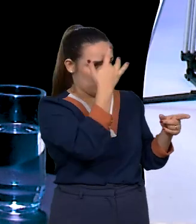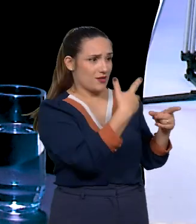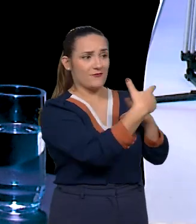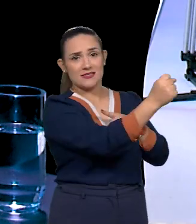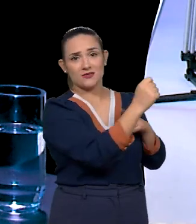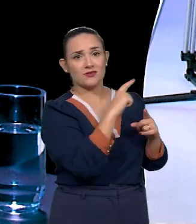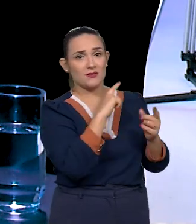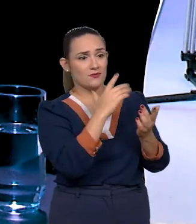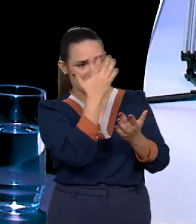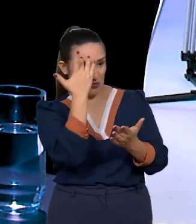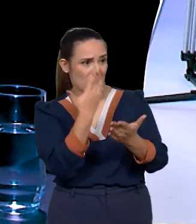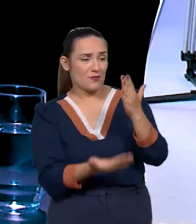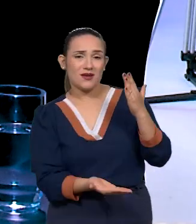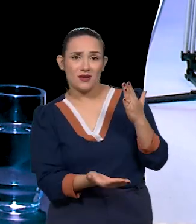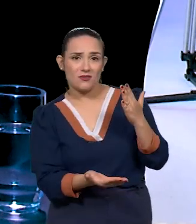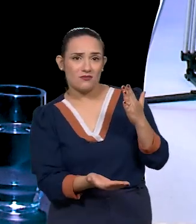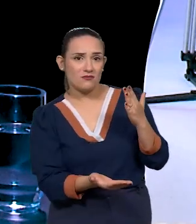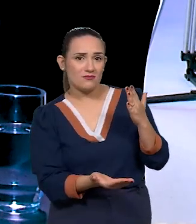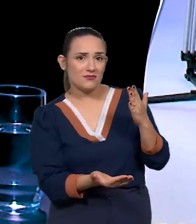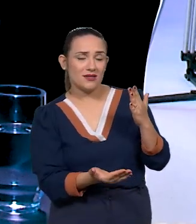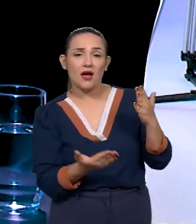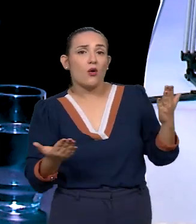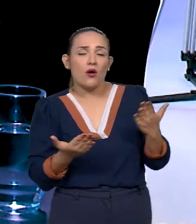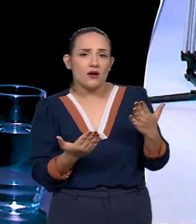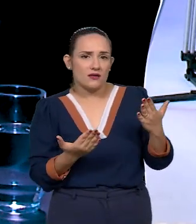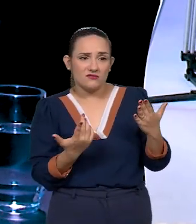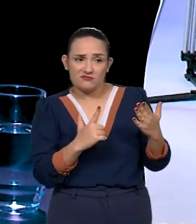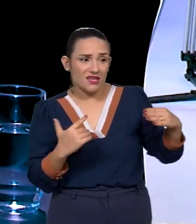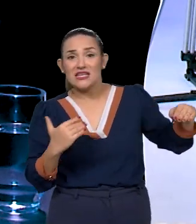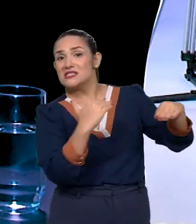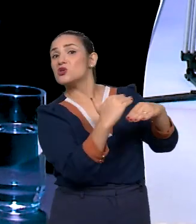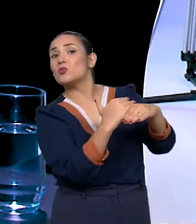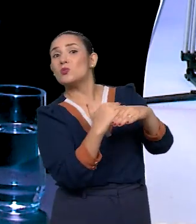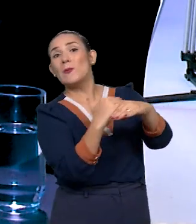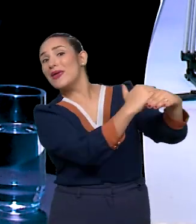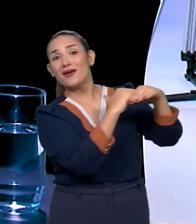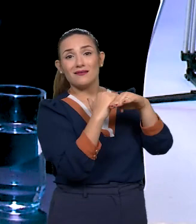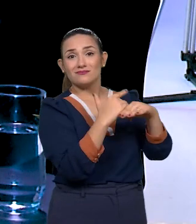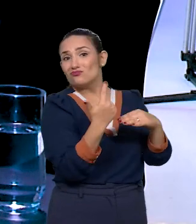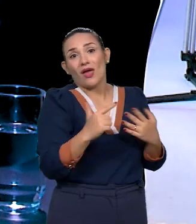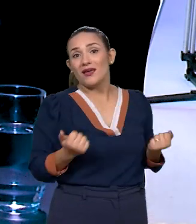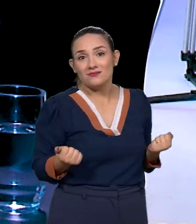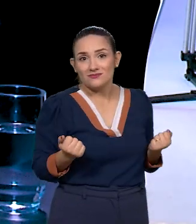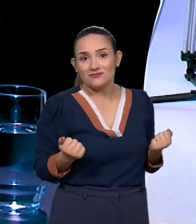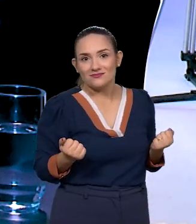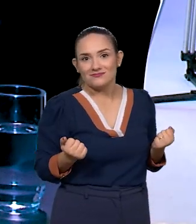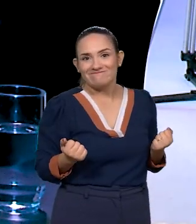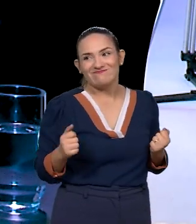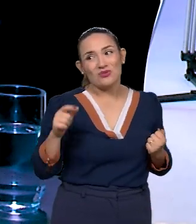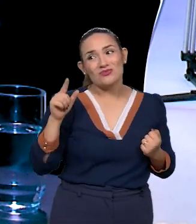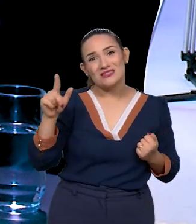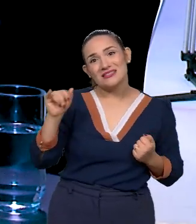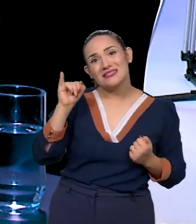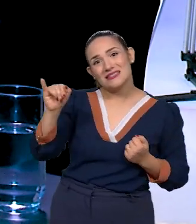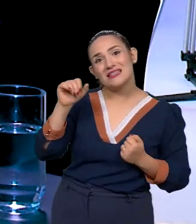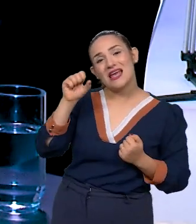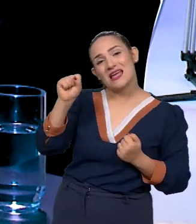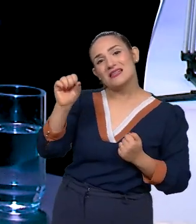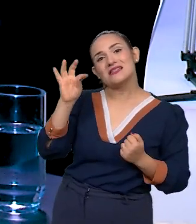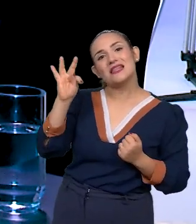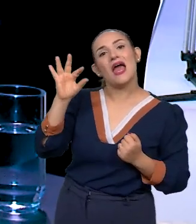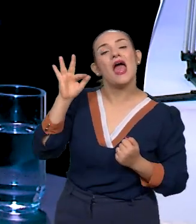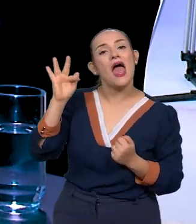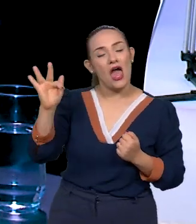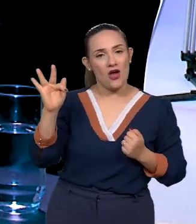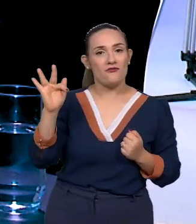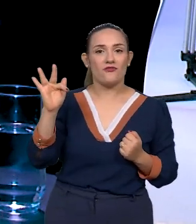vão estar pagando? Qual que é o certo após a decisão do STF? Se o STF entendeu que aquele tributo é devido, quem